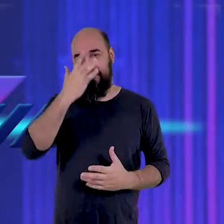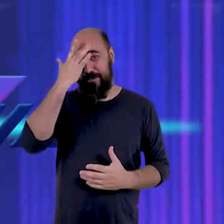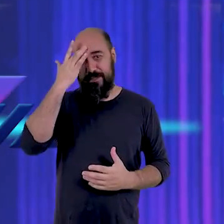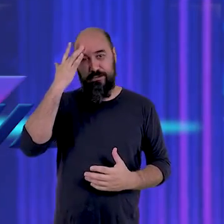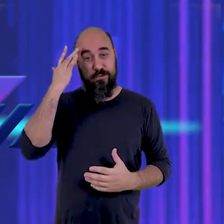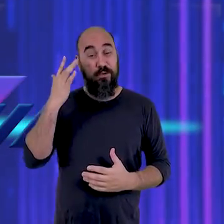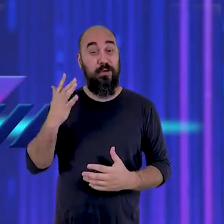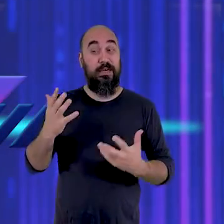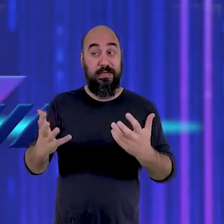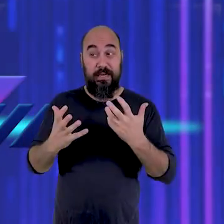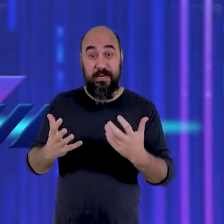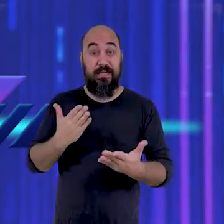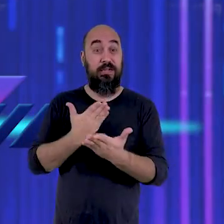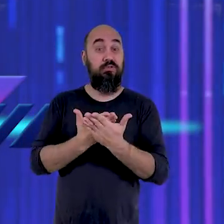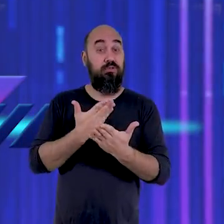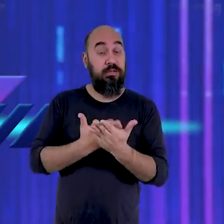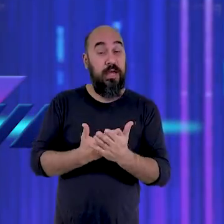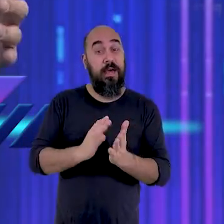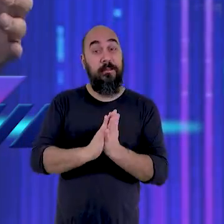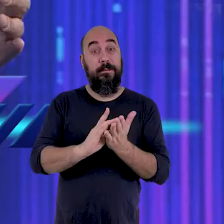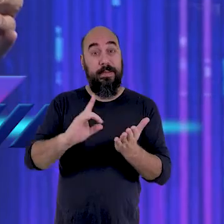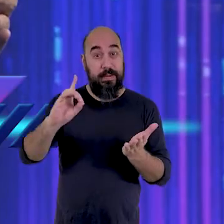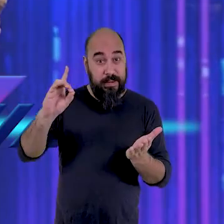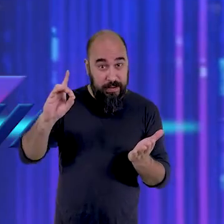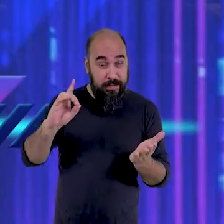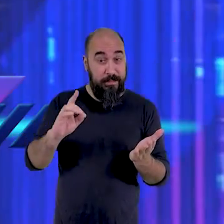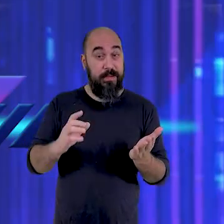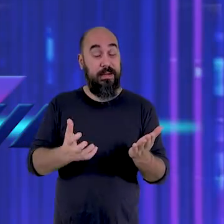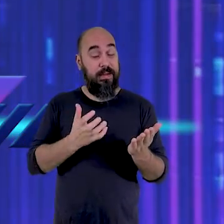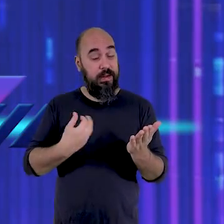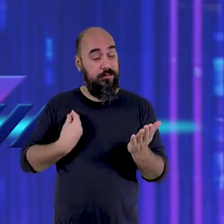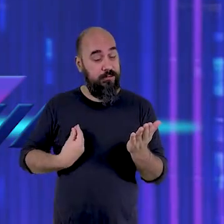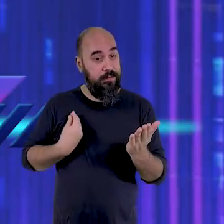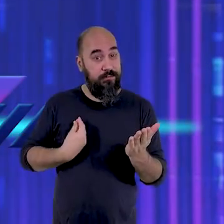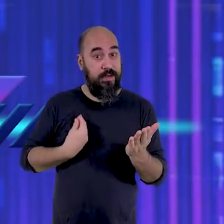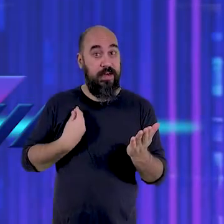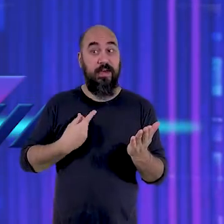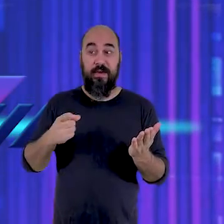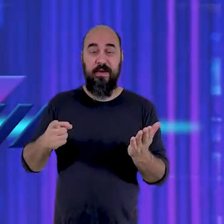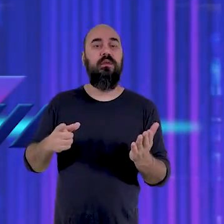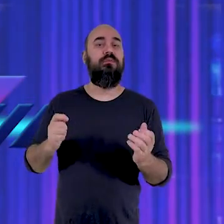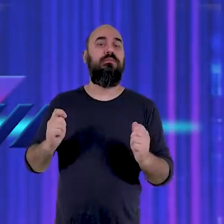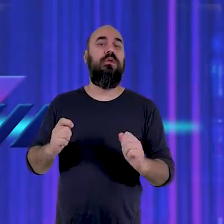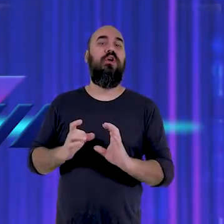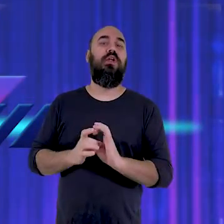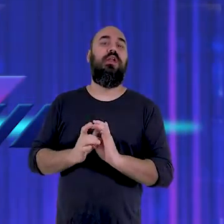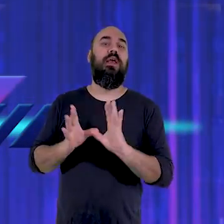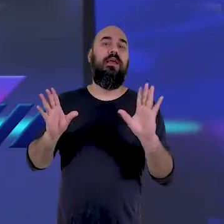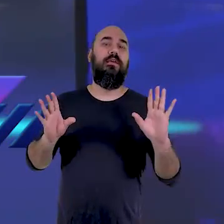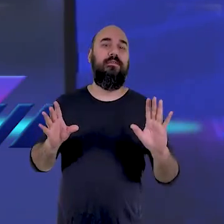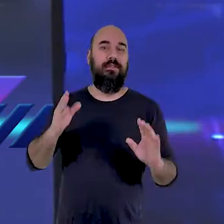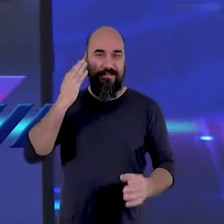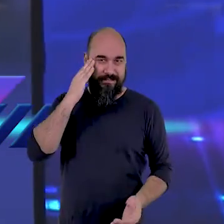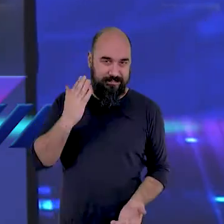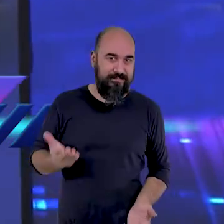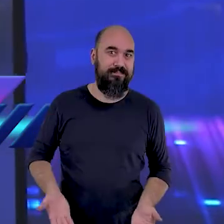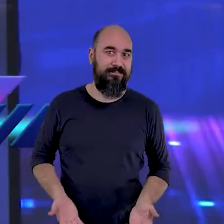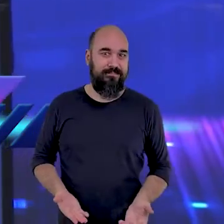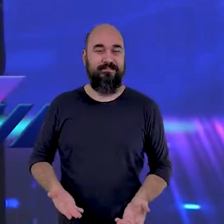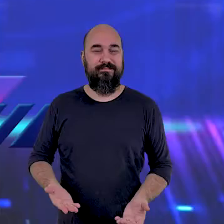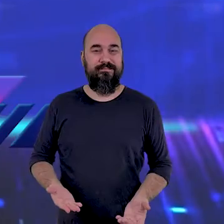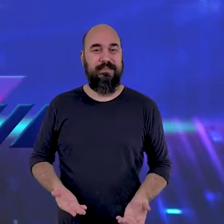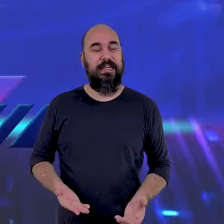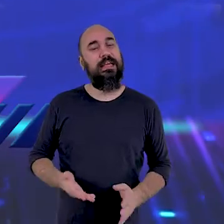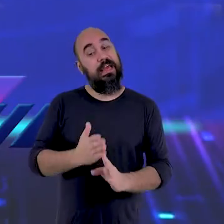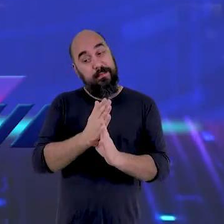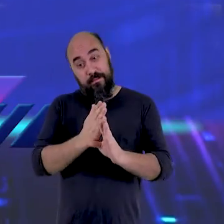que queriam estudar e viver a Bíblia de acordo com o que ela dizia, não podiam. É exatamente depois desse